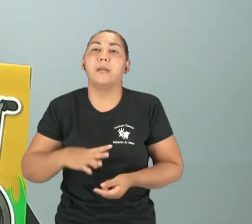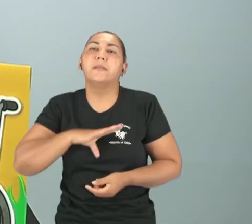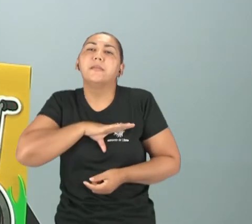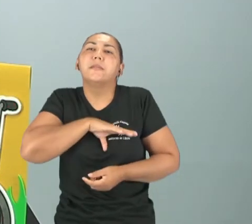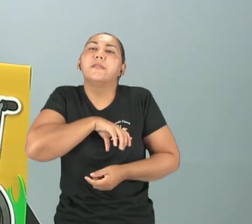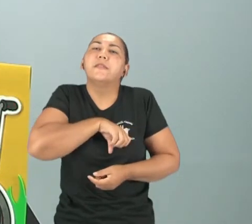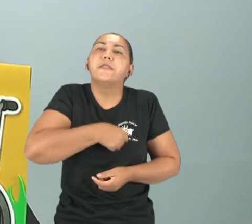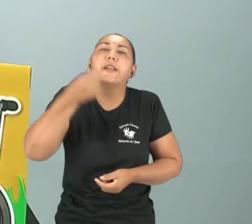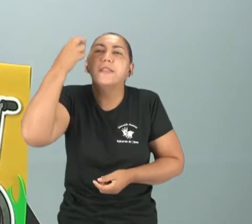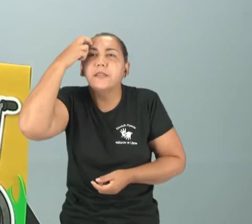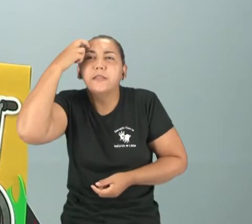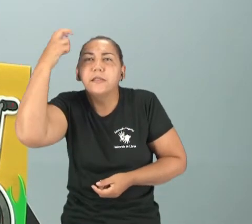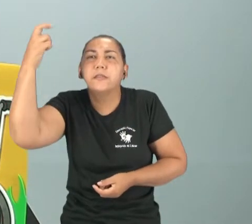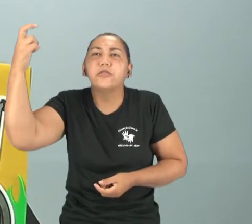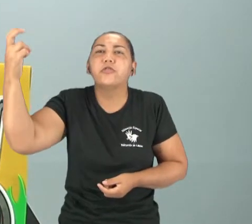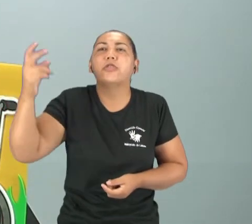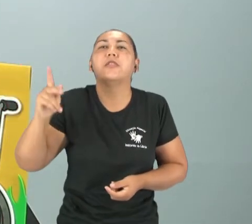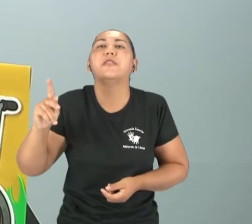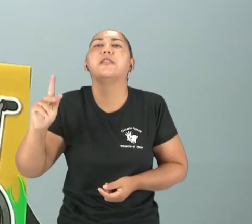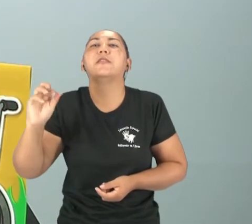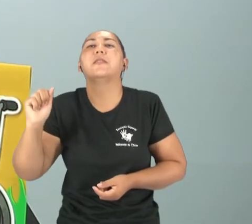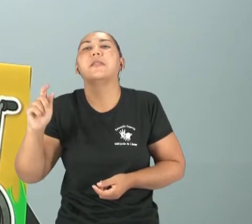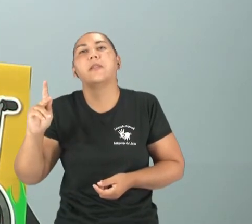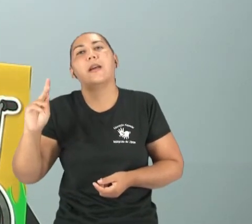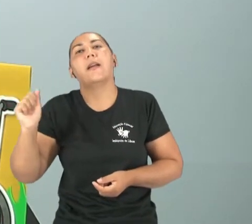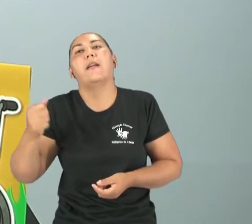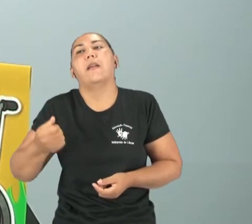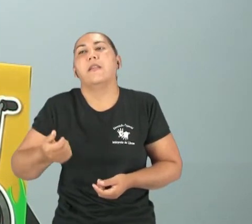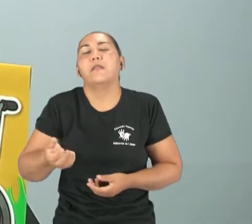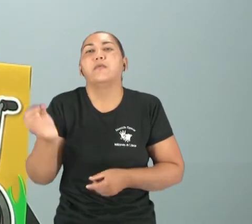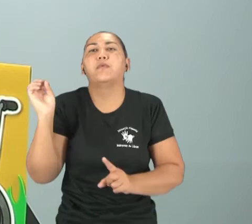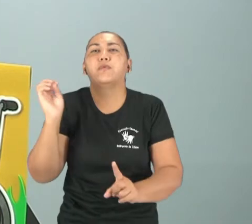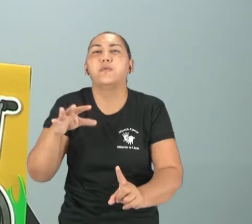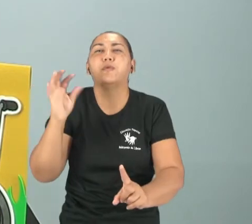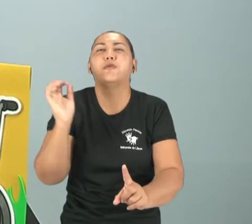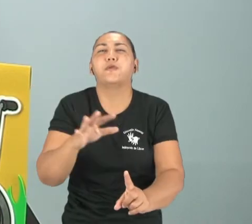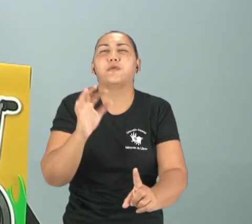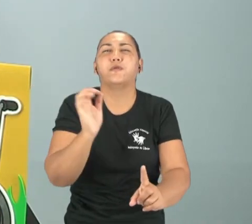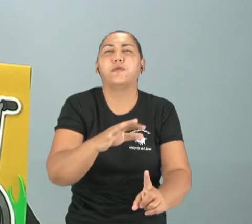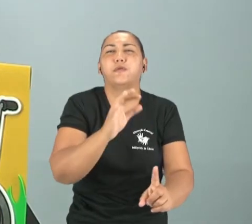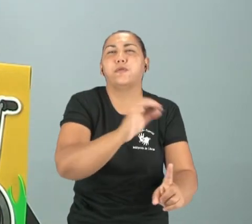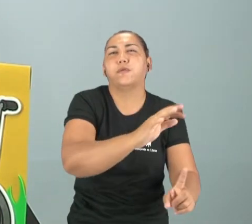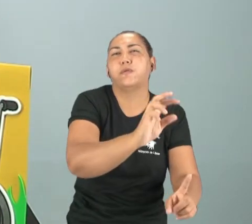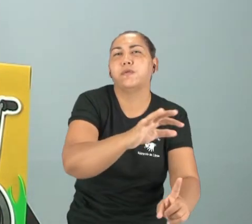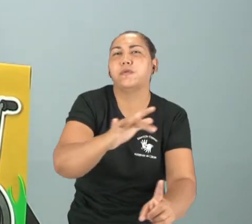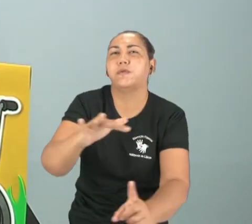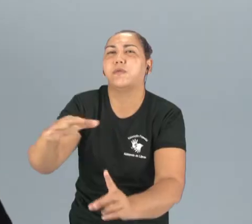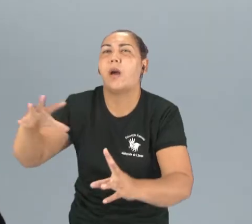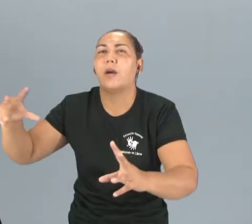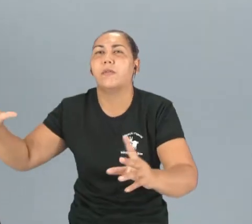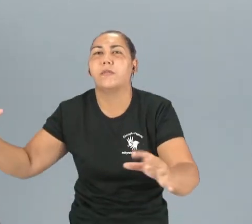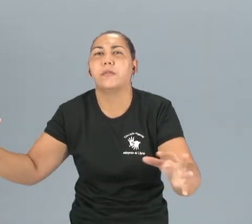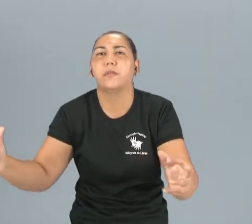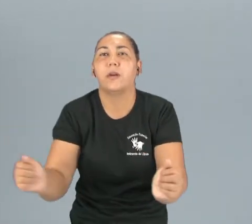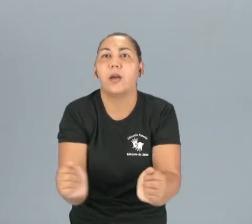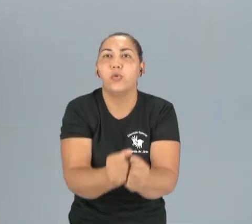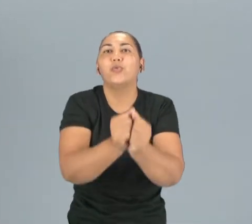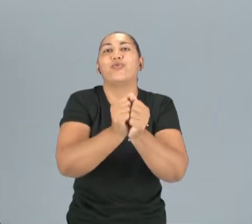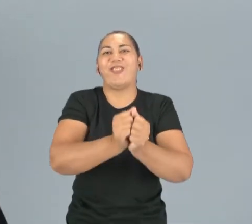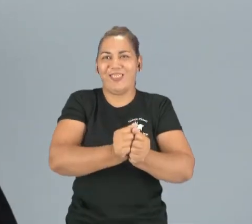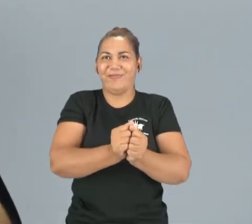amor, ele influenciou todos os bairros. Ele juntou todo mundo e hoje